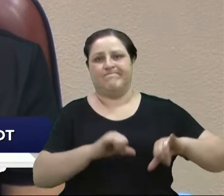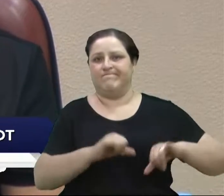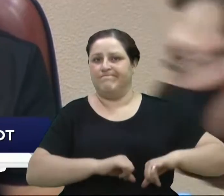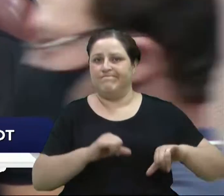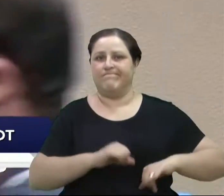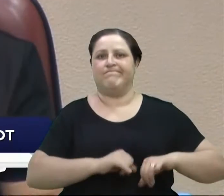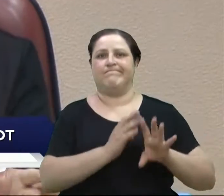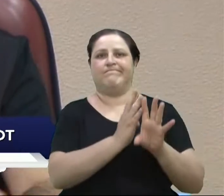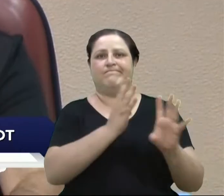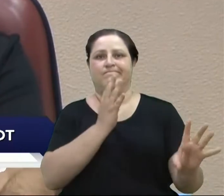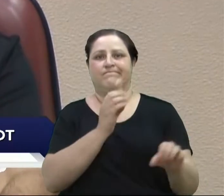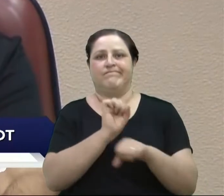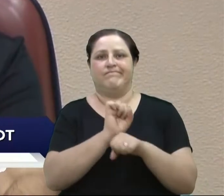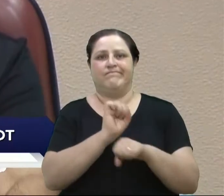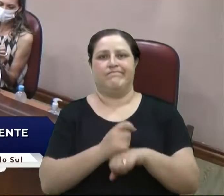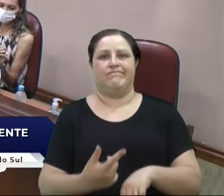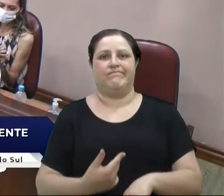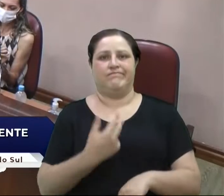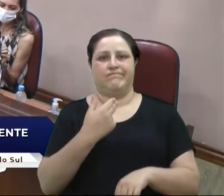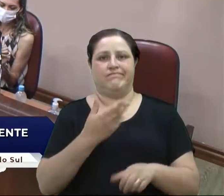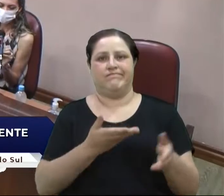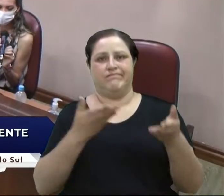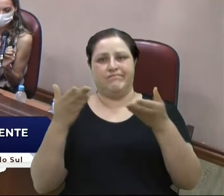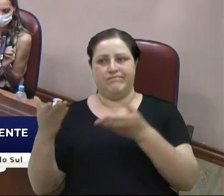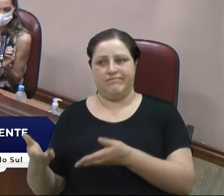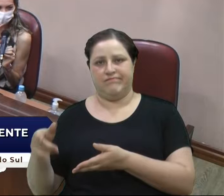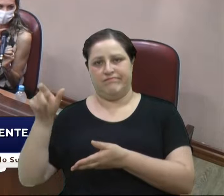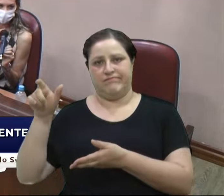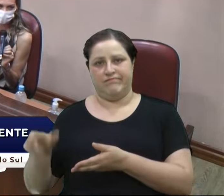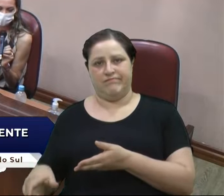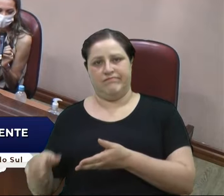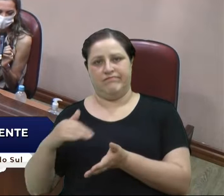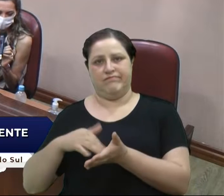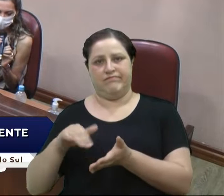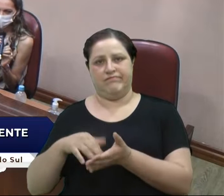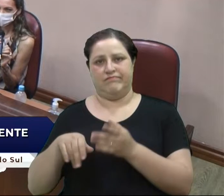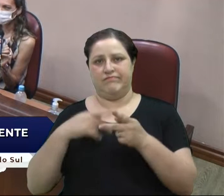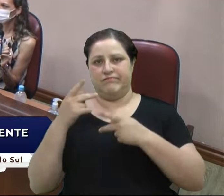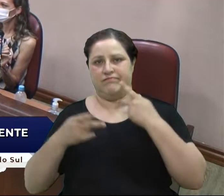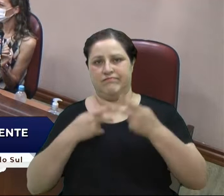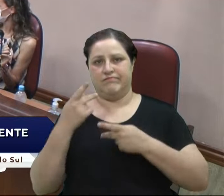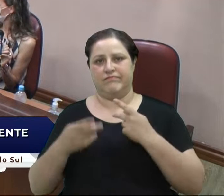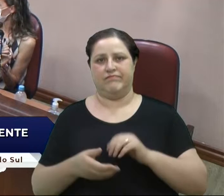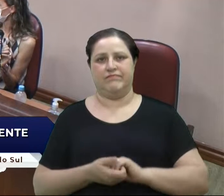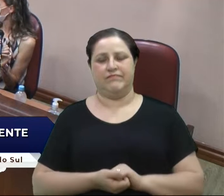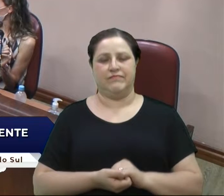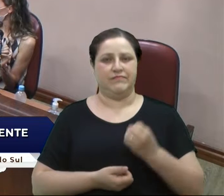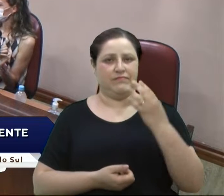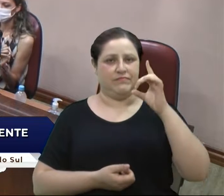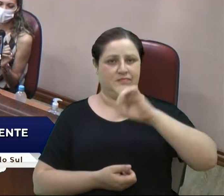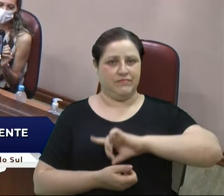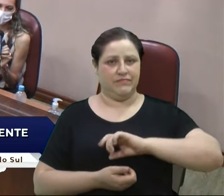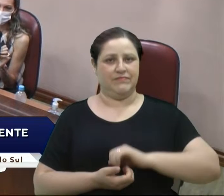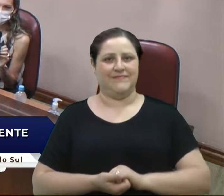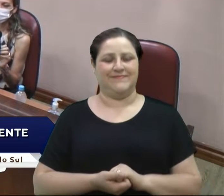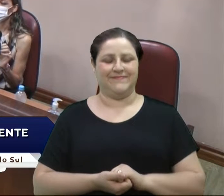espera. A palavra da senhora. Tá ligado? Alô, bom dia. Tá ligado? Tá.